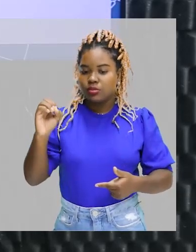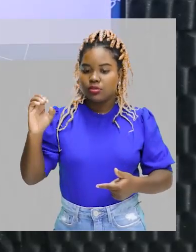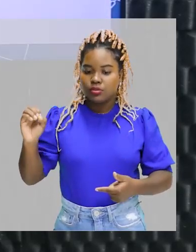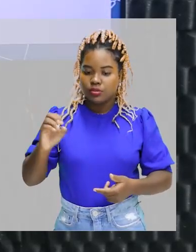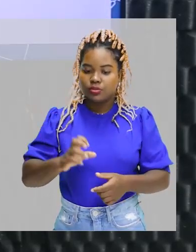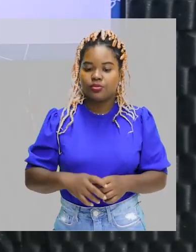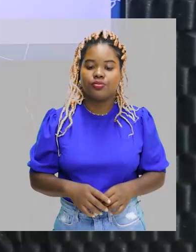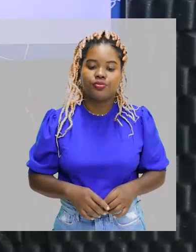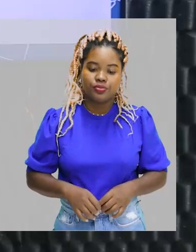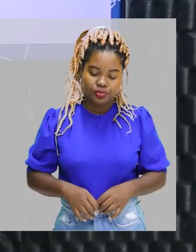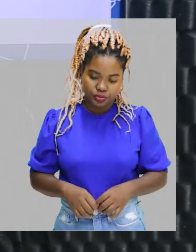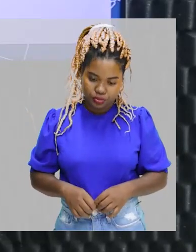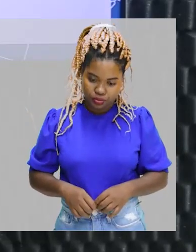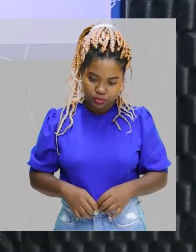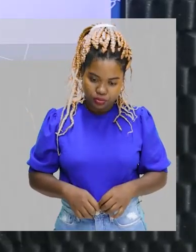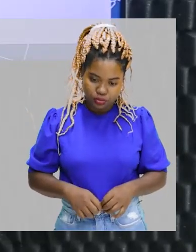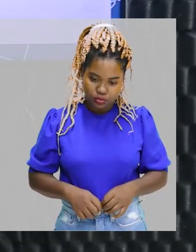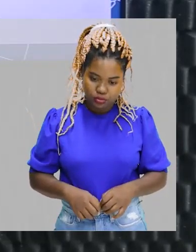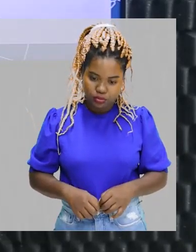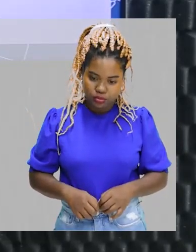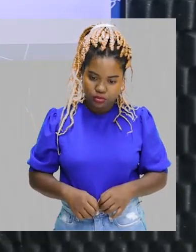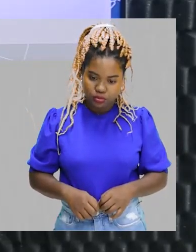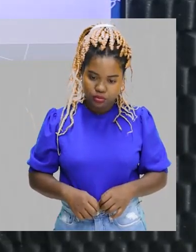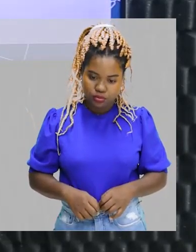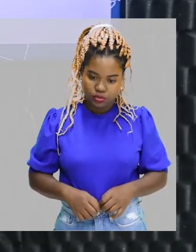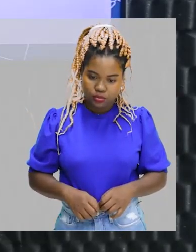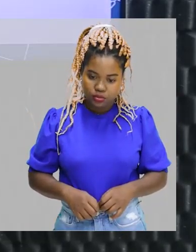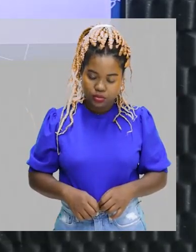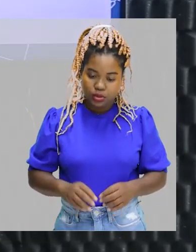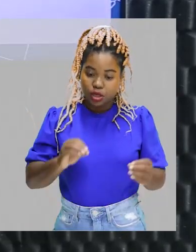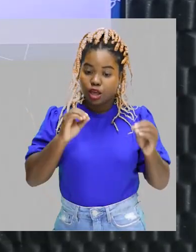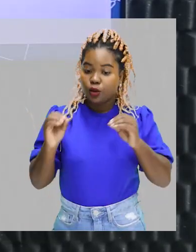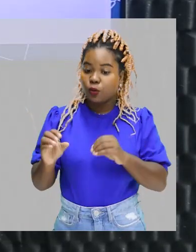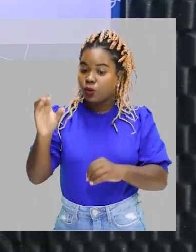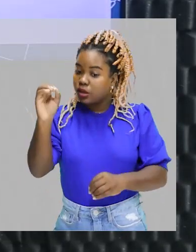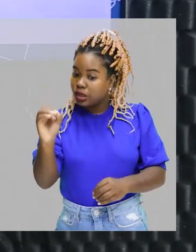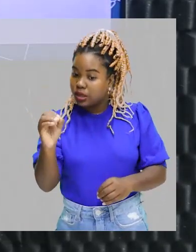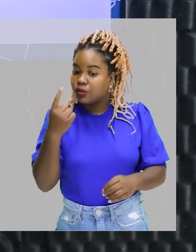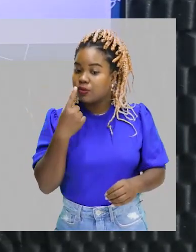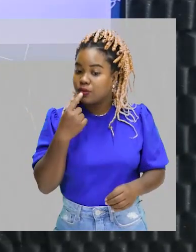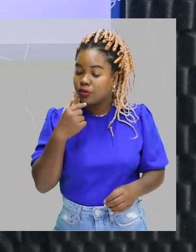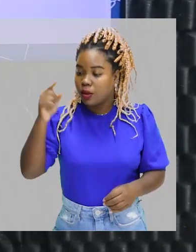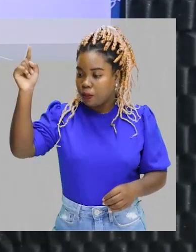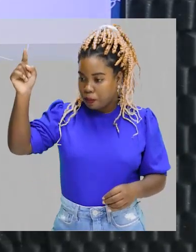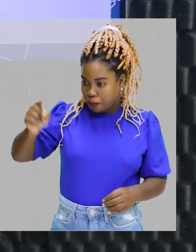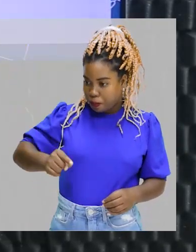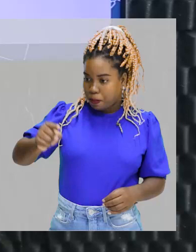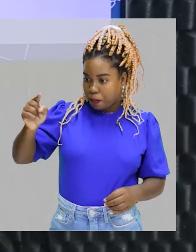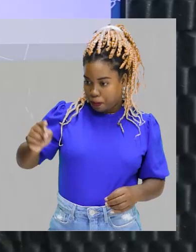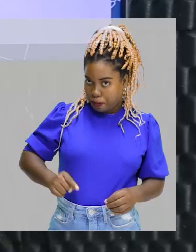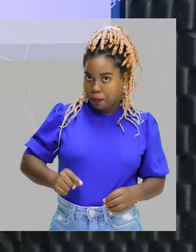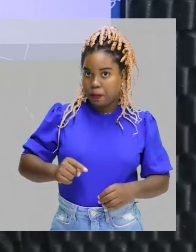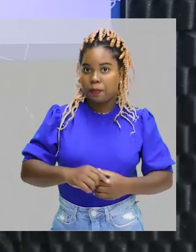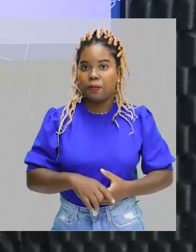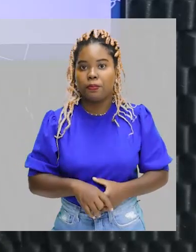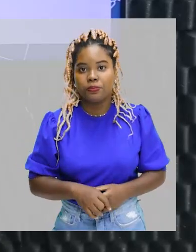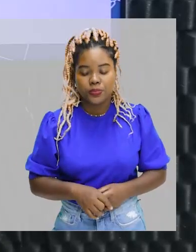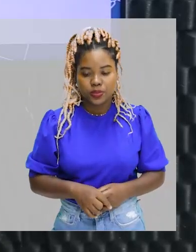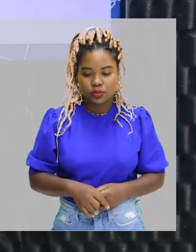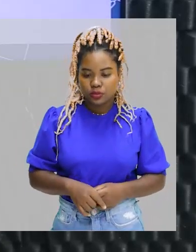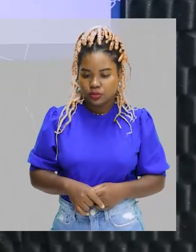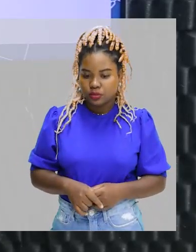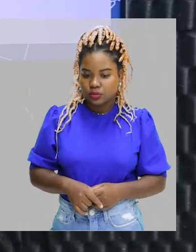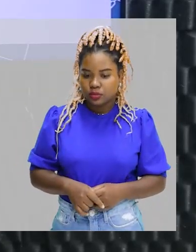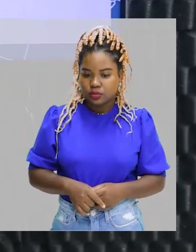1.000 dividido por 250. Eu posso cancelar um zero de cima com um zero de